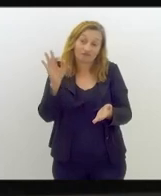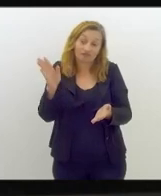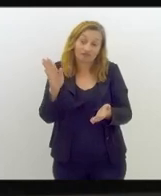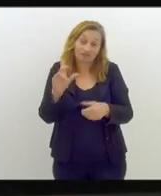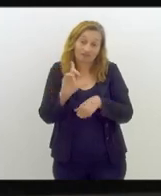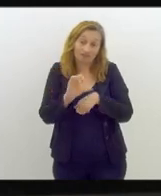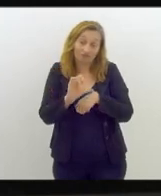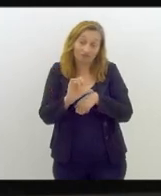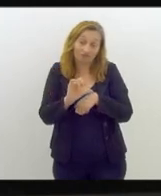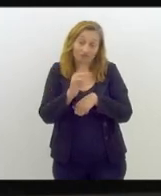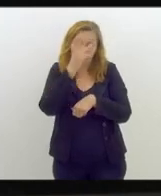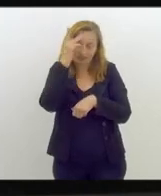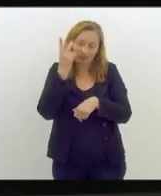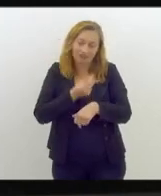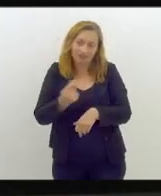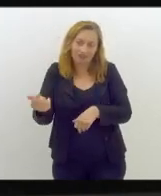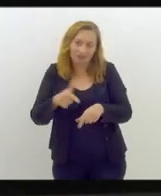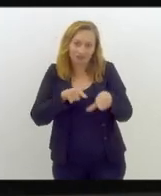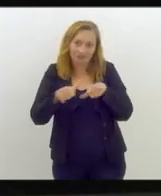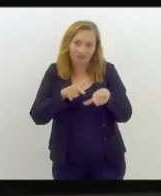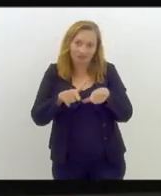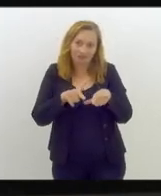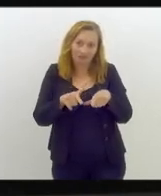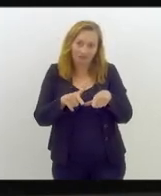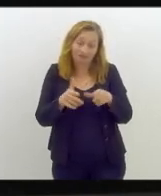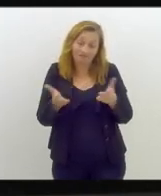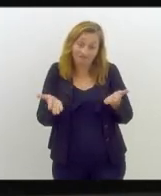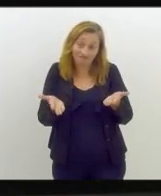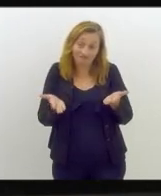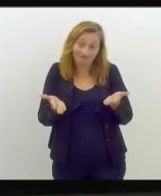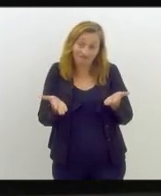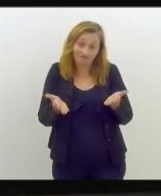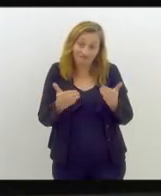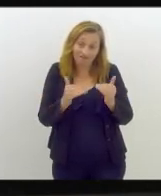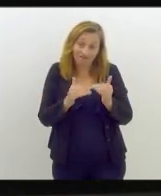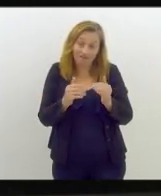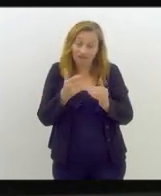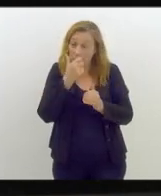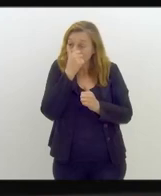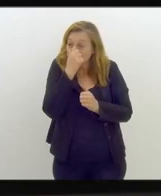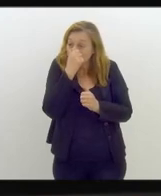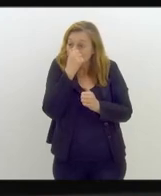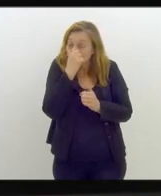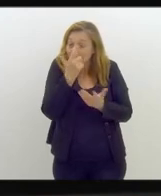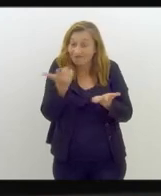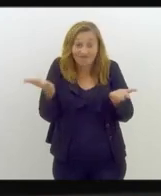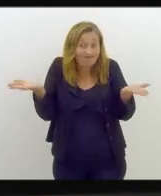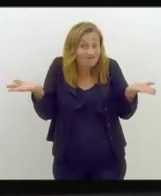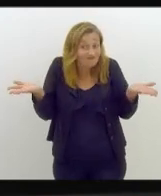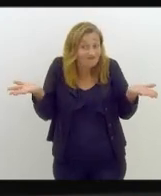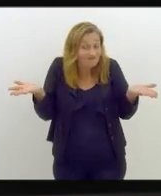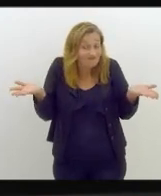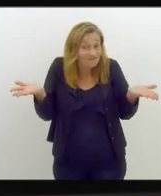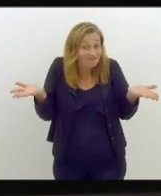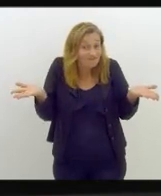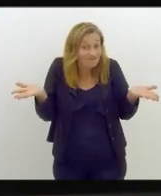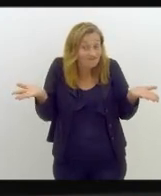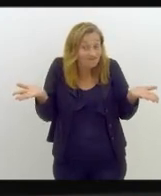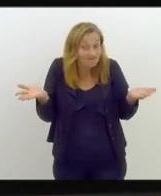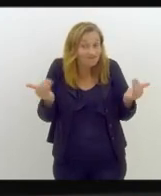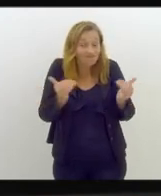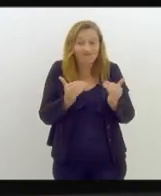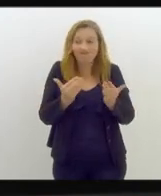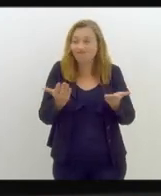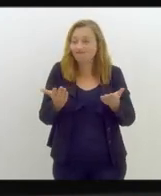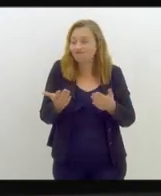o trabalhador sai para a rua, sai para trabalhar. A estação estava lotada e a estação lotada e a Supervia não